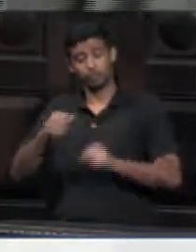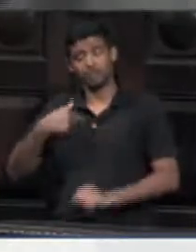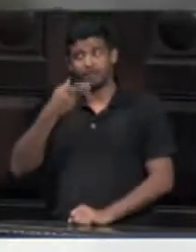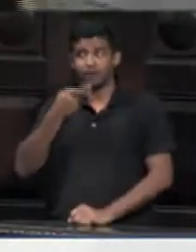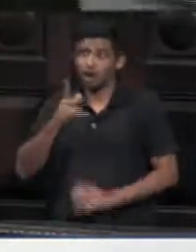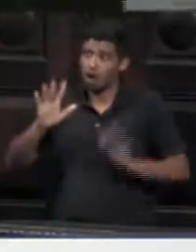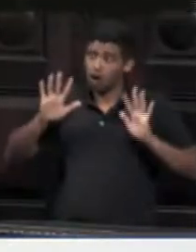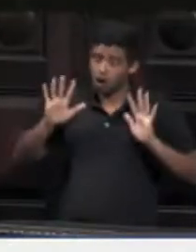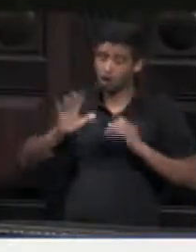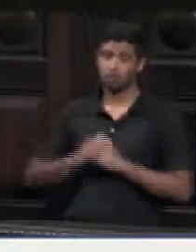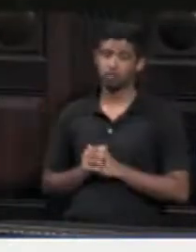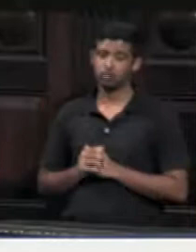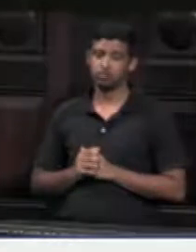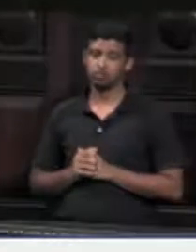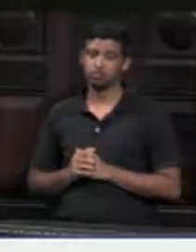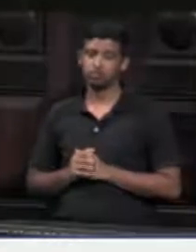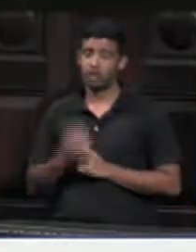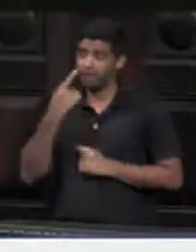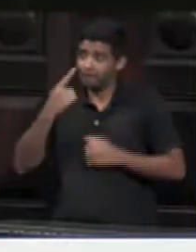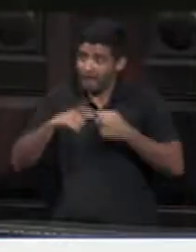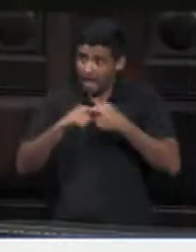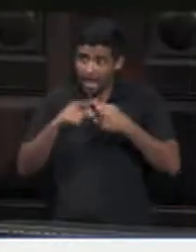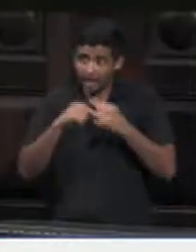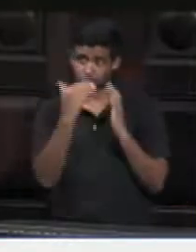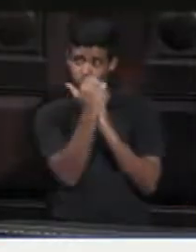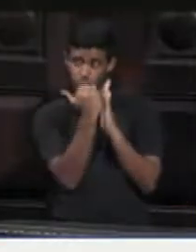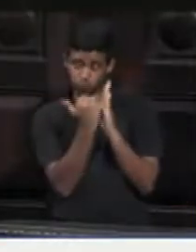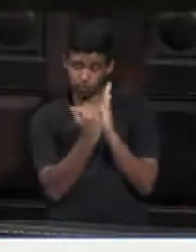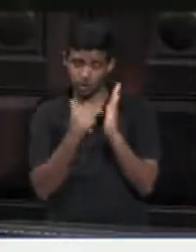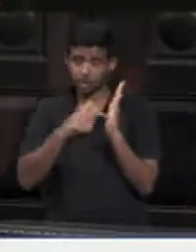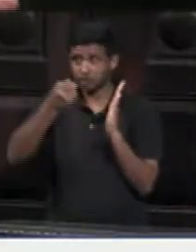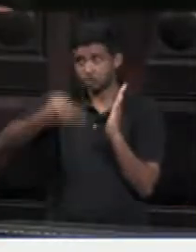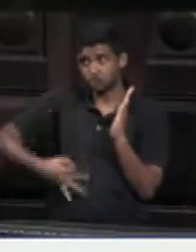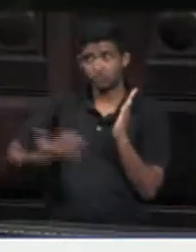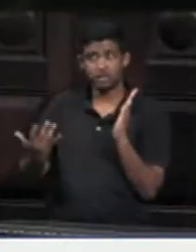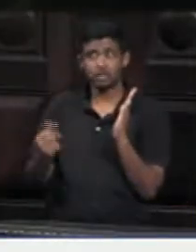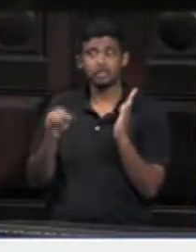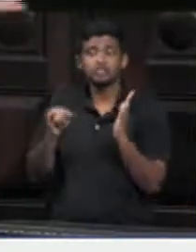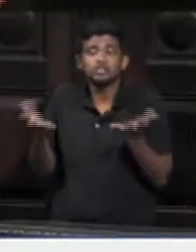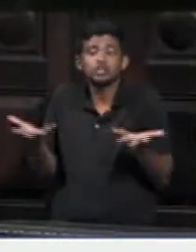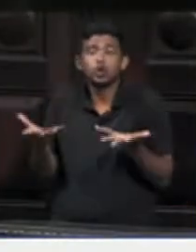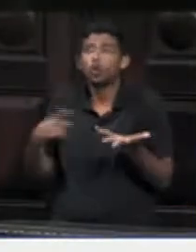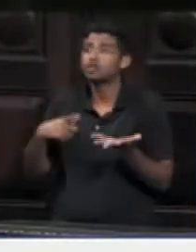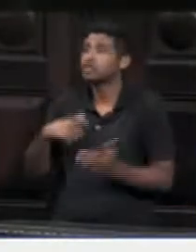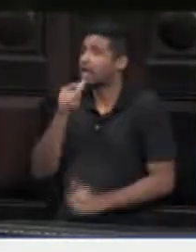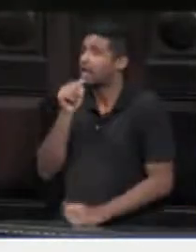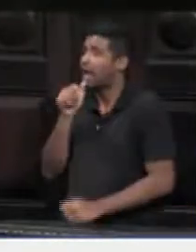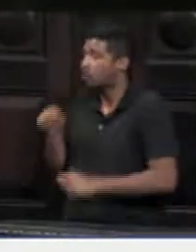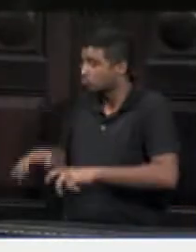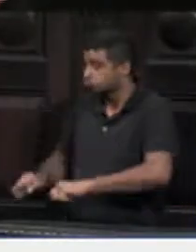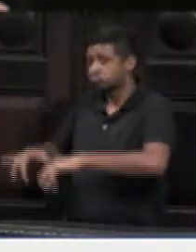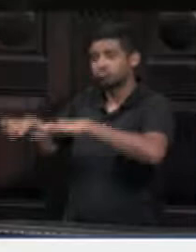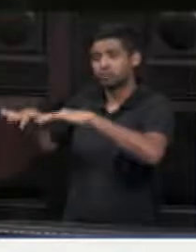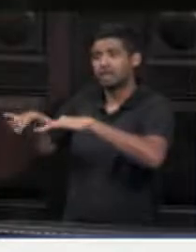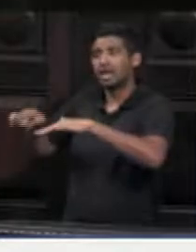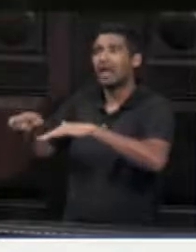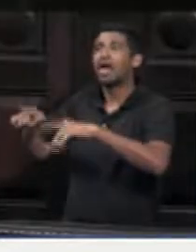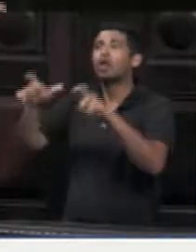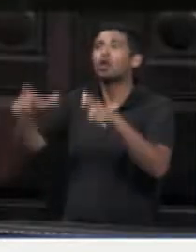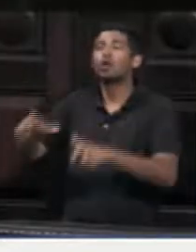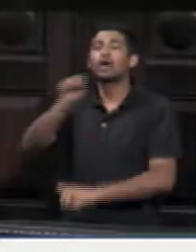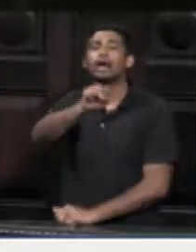ora, partindo desse pressuposto, se hoje o aterro sanitário está em